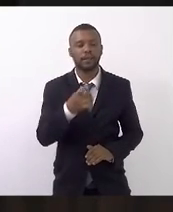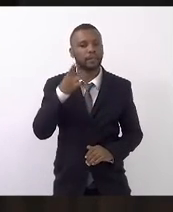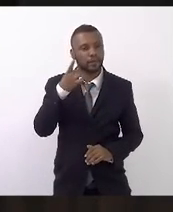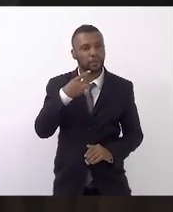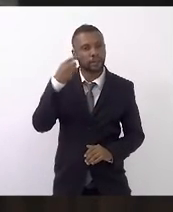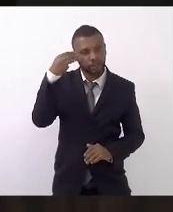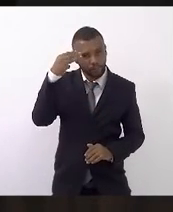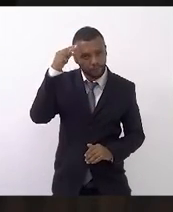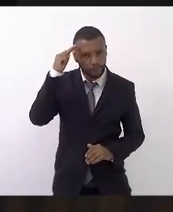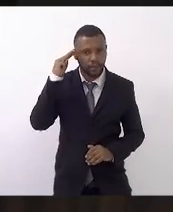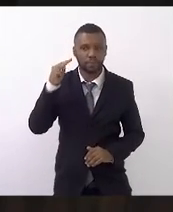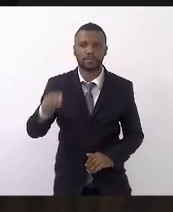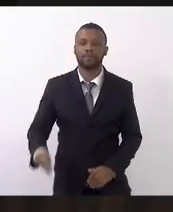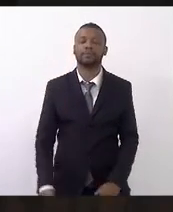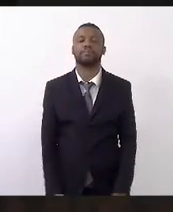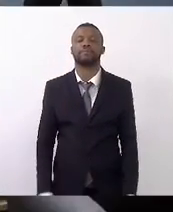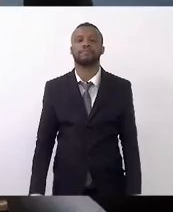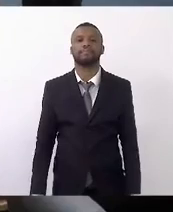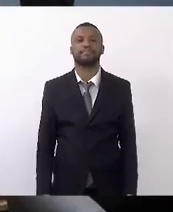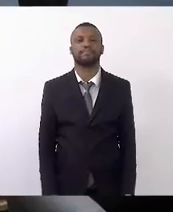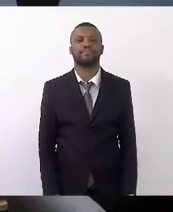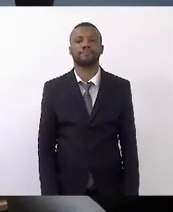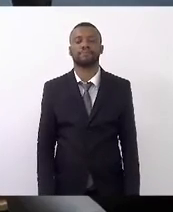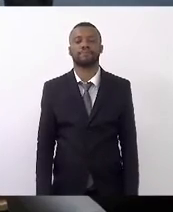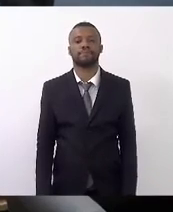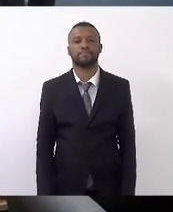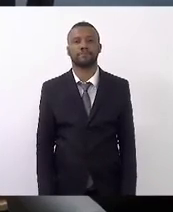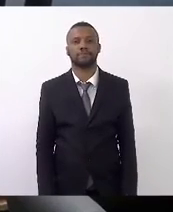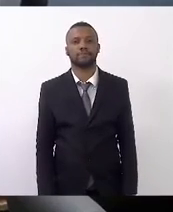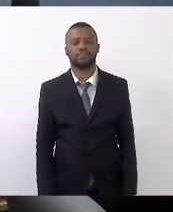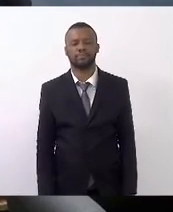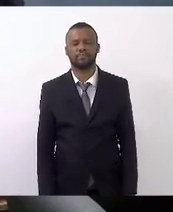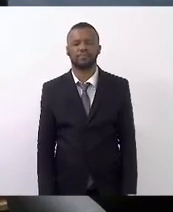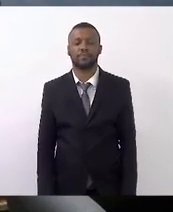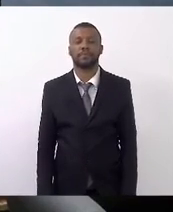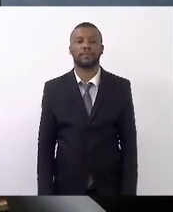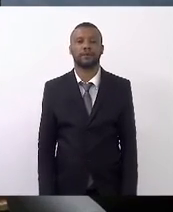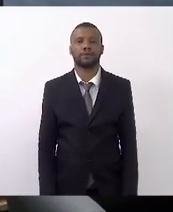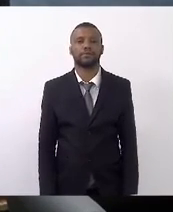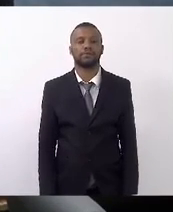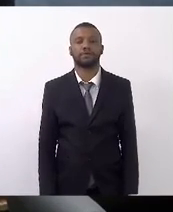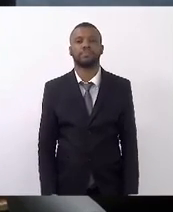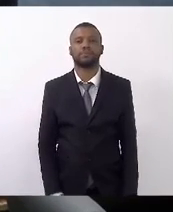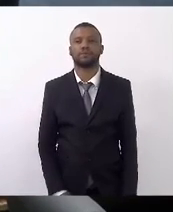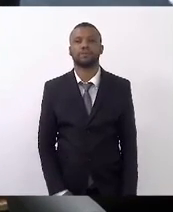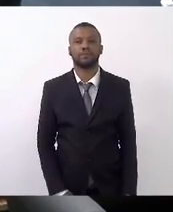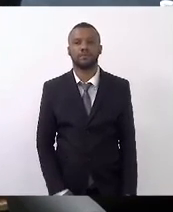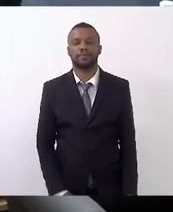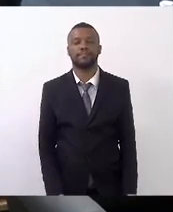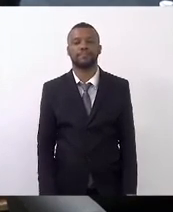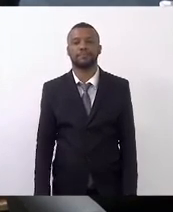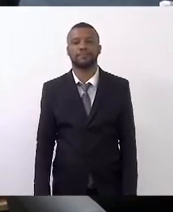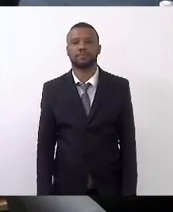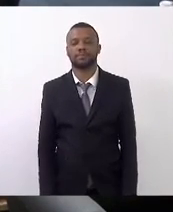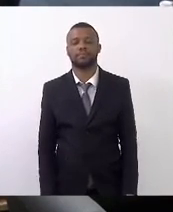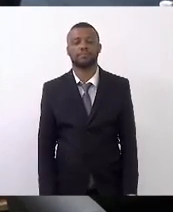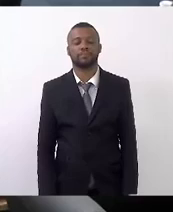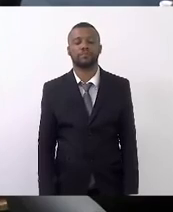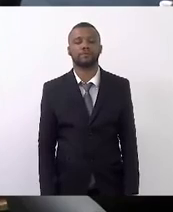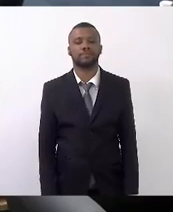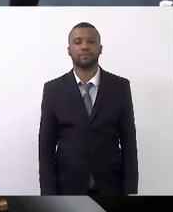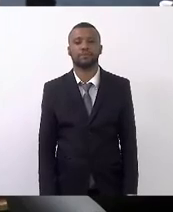Pacheco. Sobre emendas de plenário. Para emitir parecer sobre as emendas de plenário, deputado Márcio Pacheco.